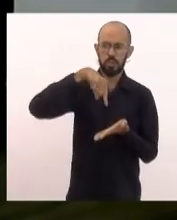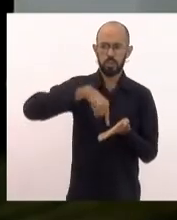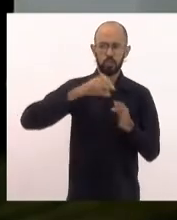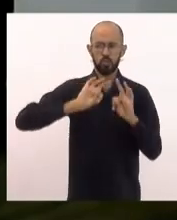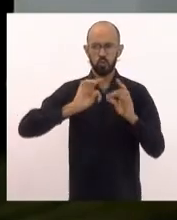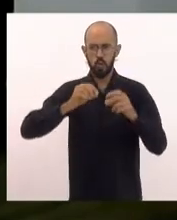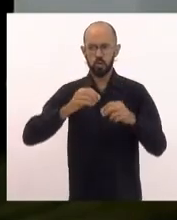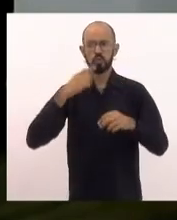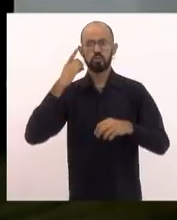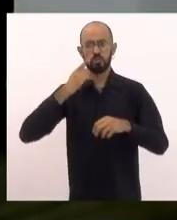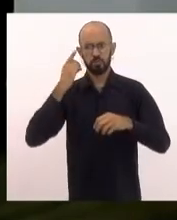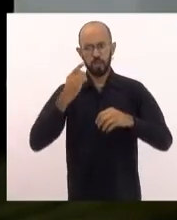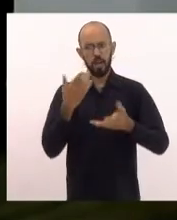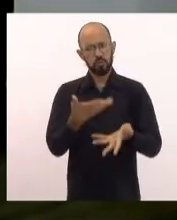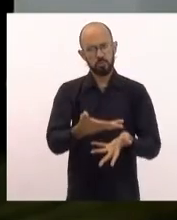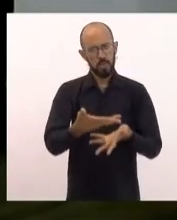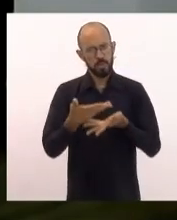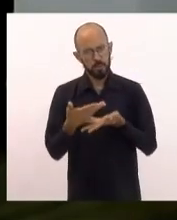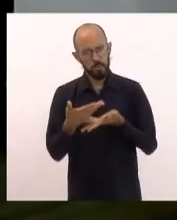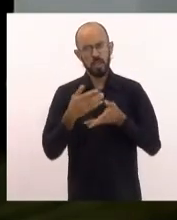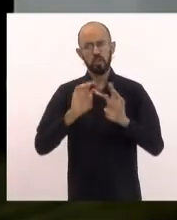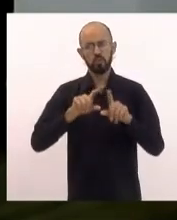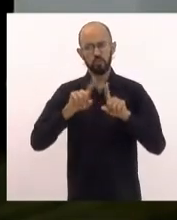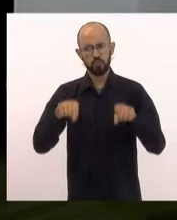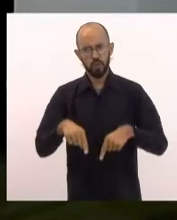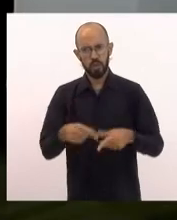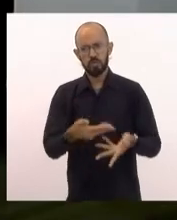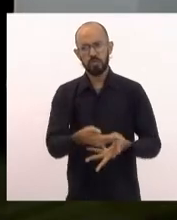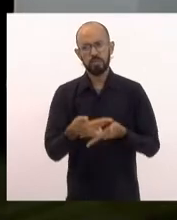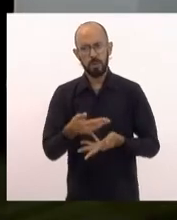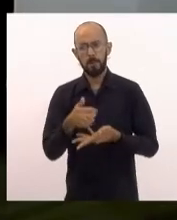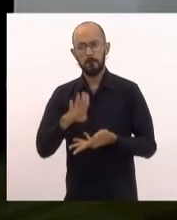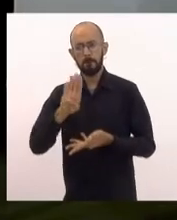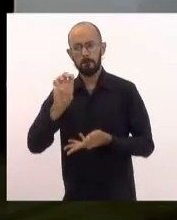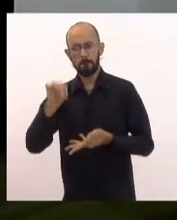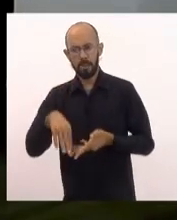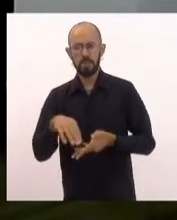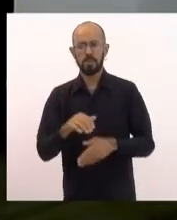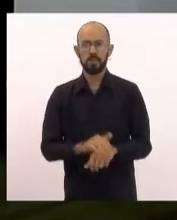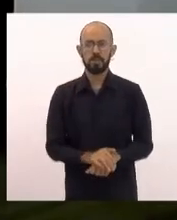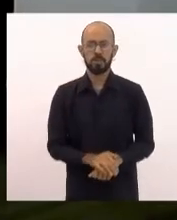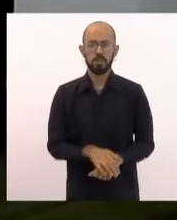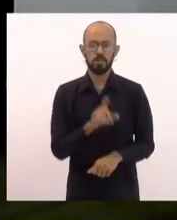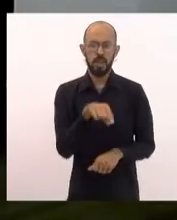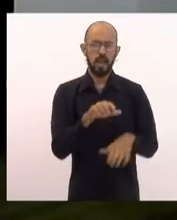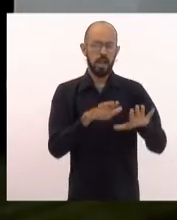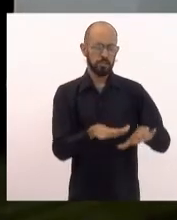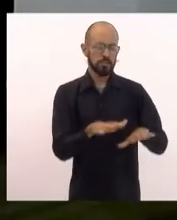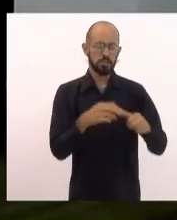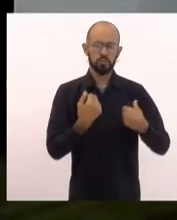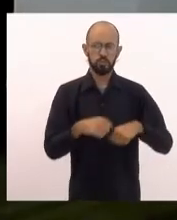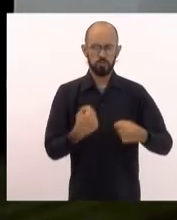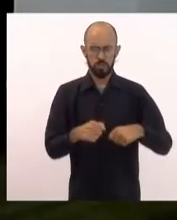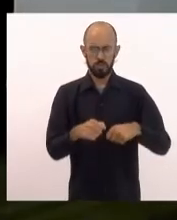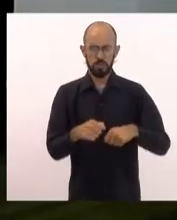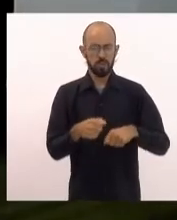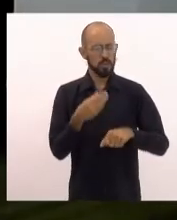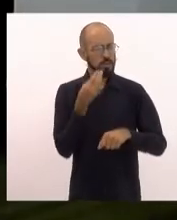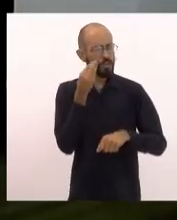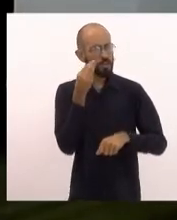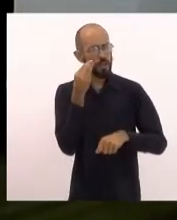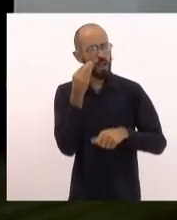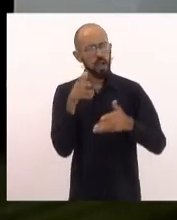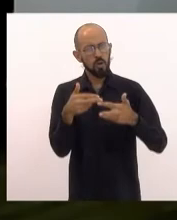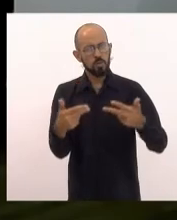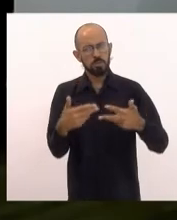deputados me receberam, os funcionários me receberam bem, e é isso que a gente precisa, através do diálogo, buscar melhorias para o nosso Estado do Rio de